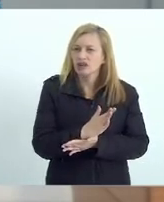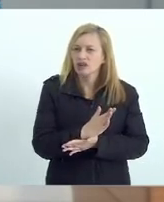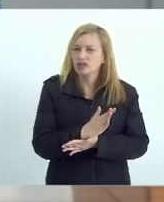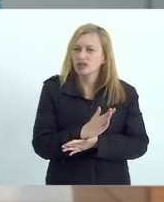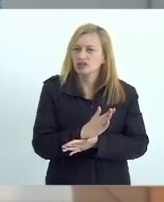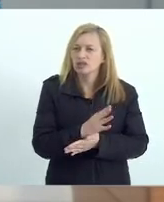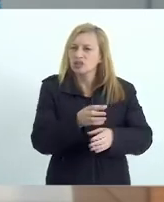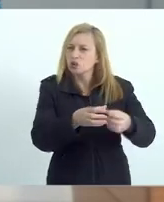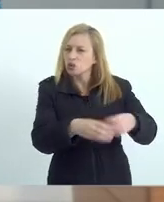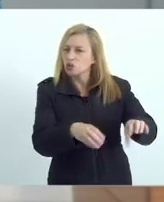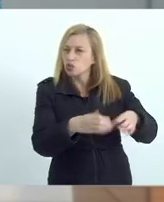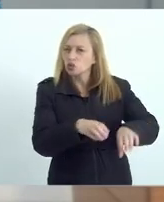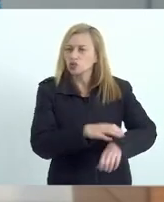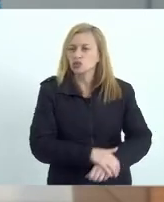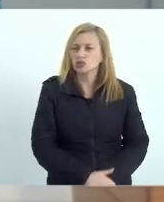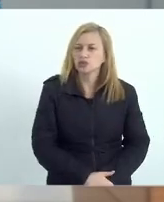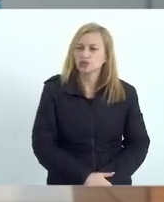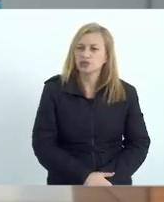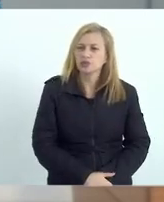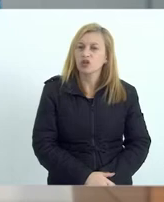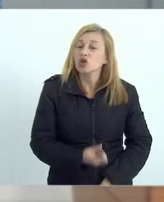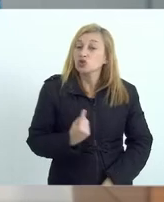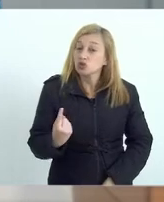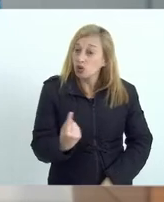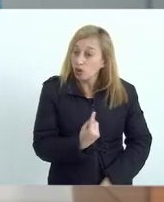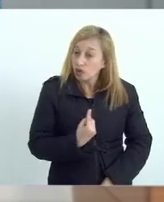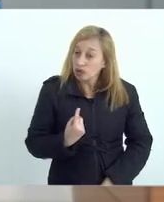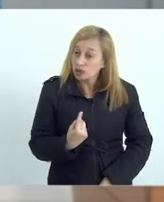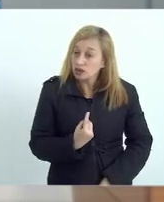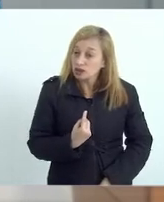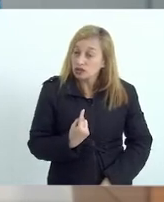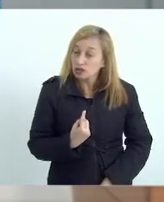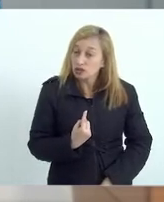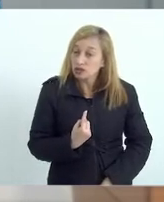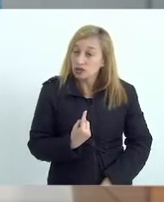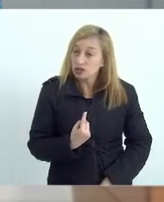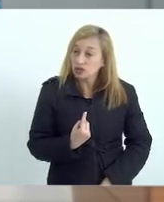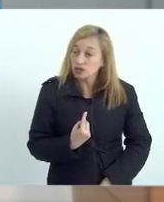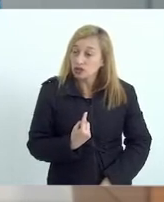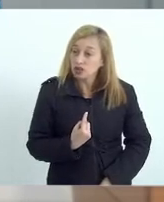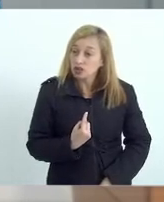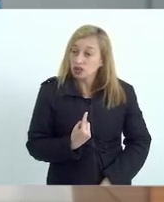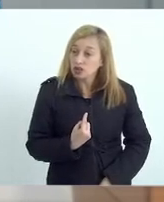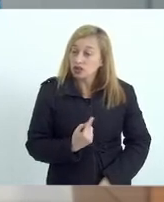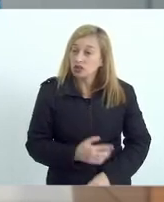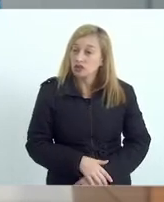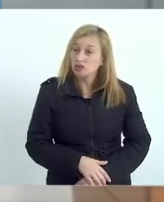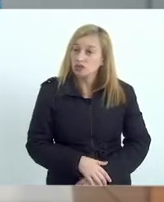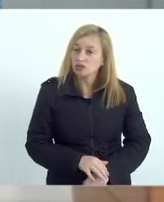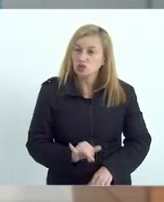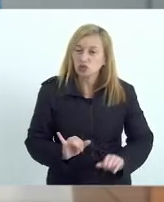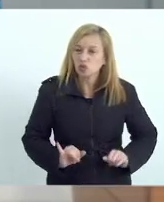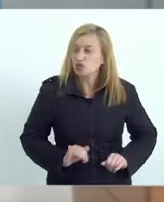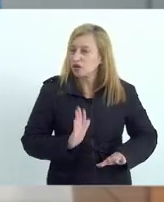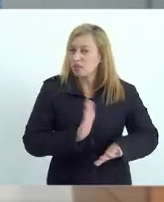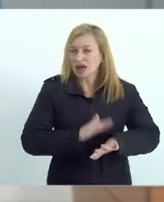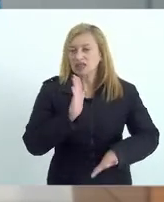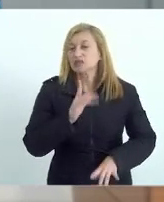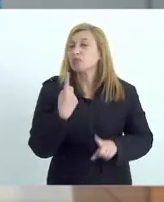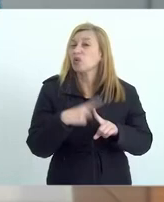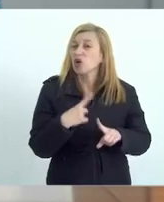e esse concurso E nós iríamos cortar na carne é porque